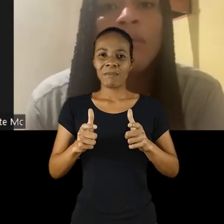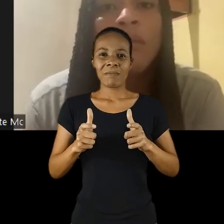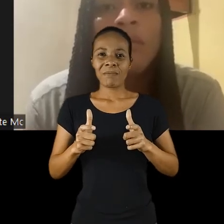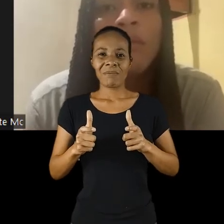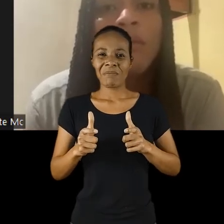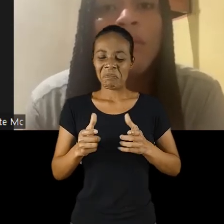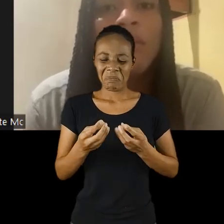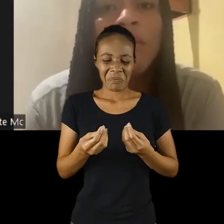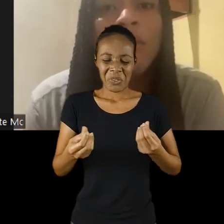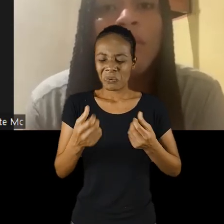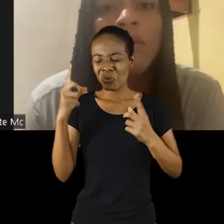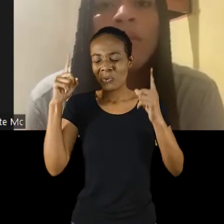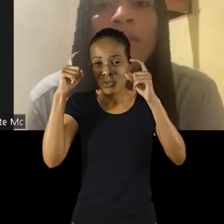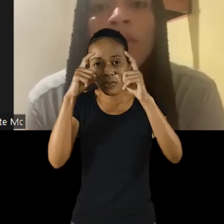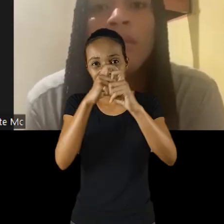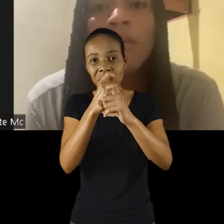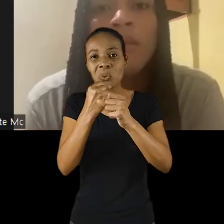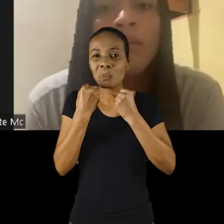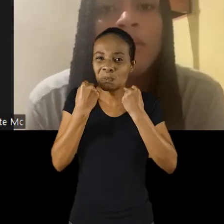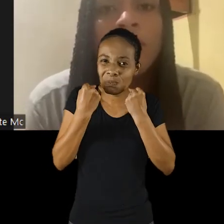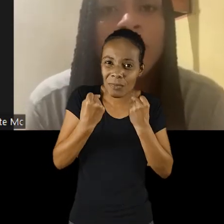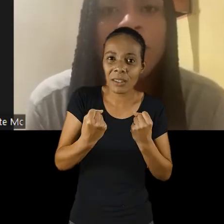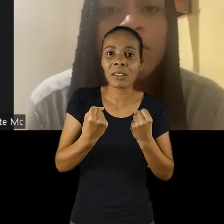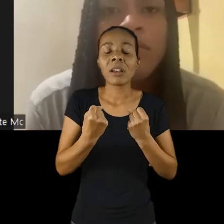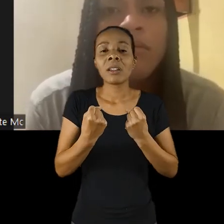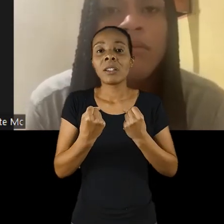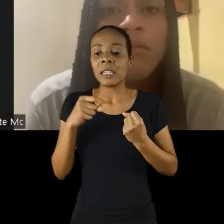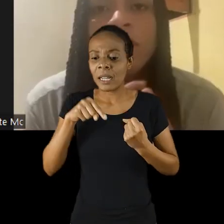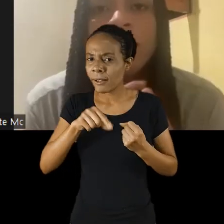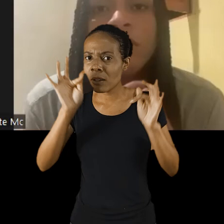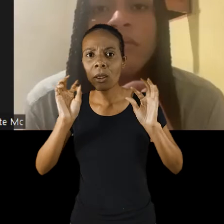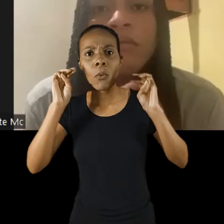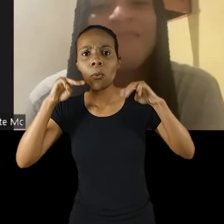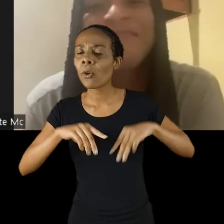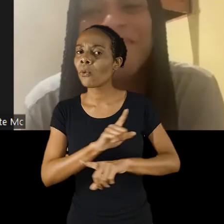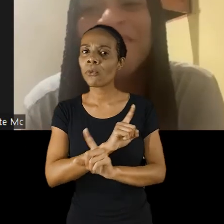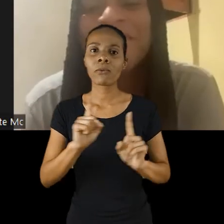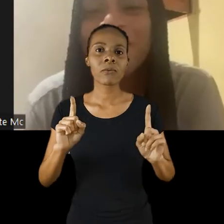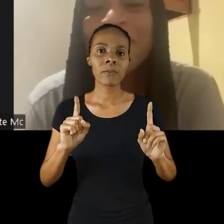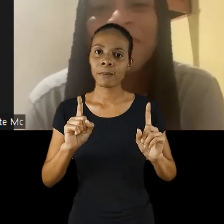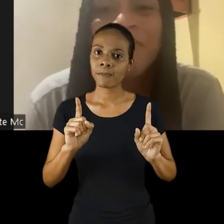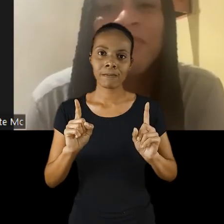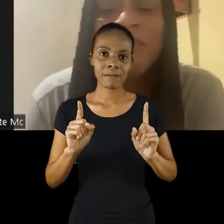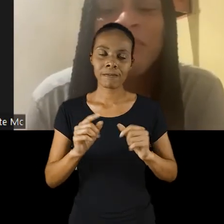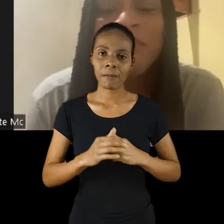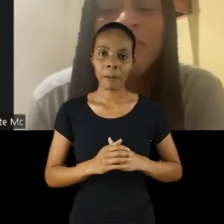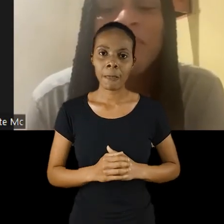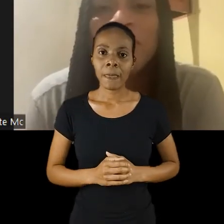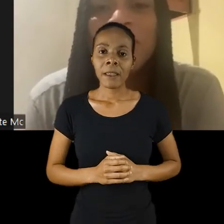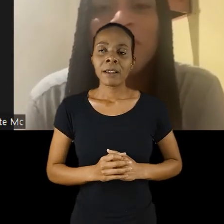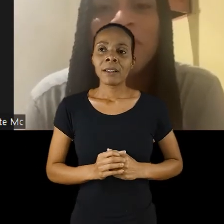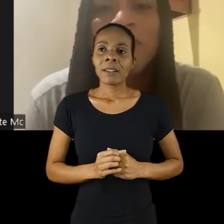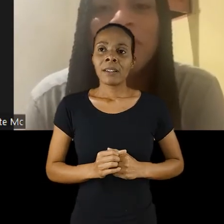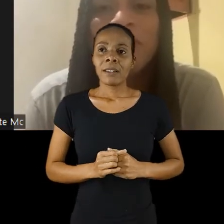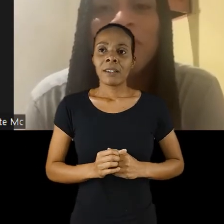tão árduo, tão difícil, né, e que não é o fim aqui dali. E eu